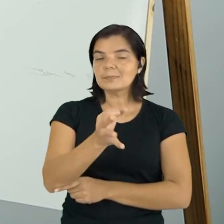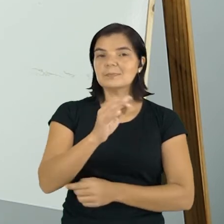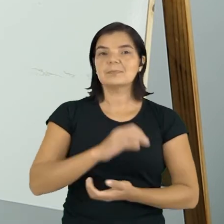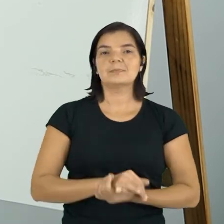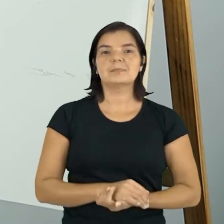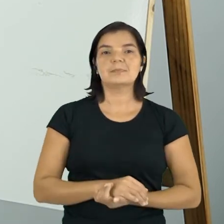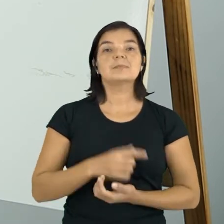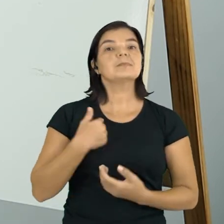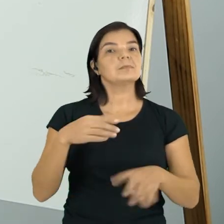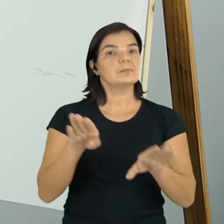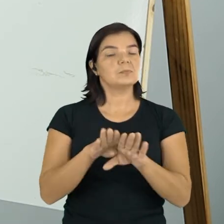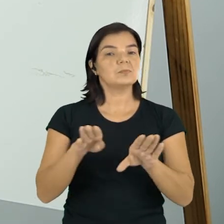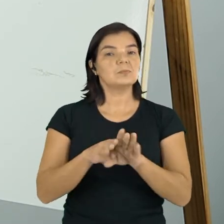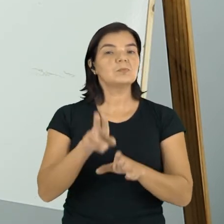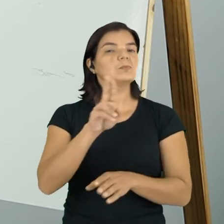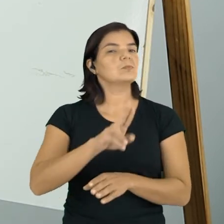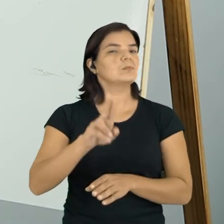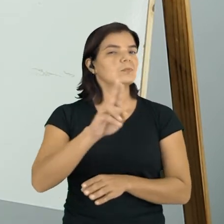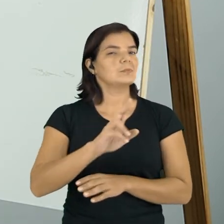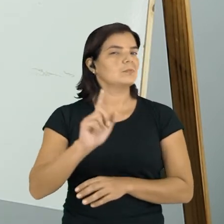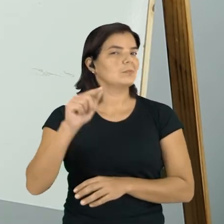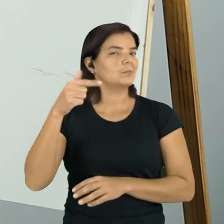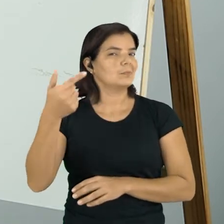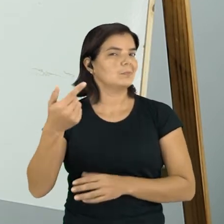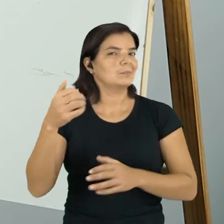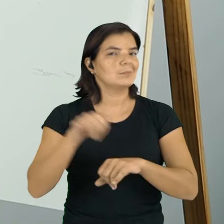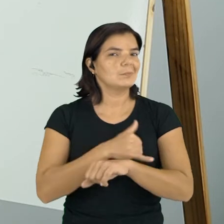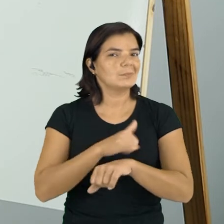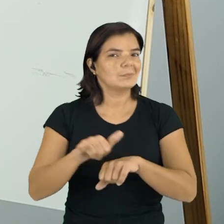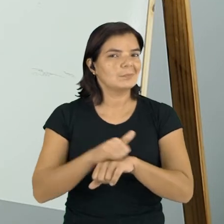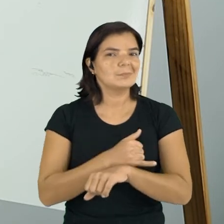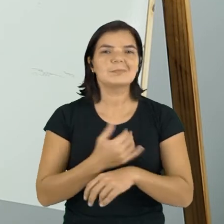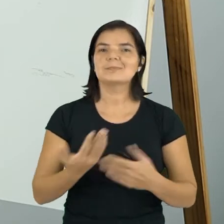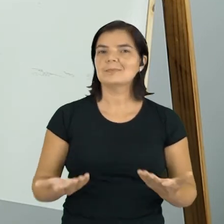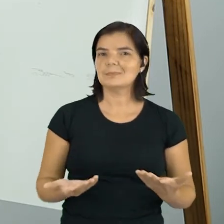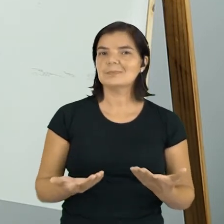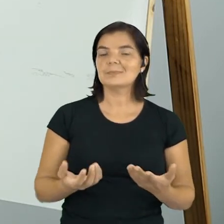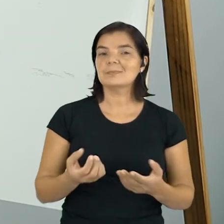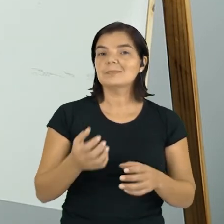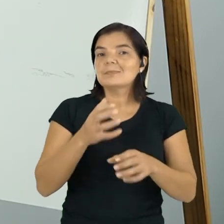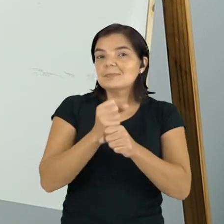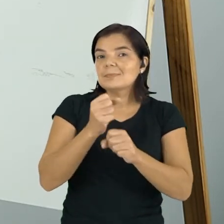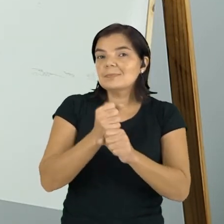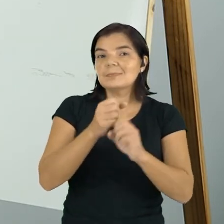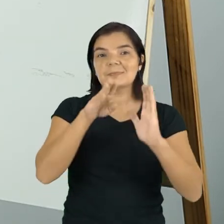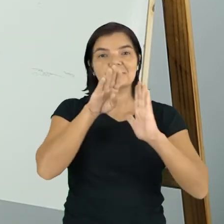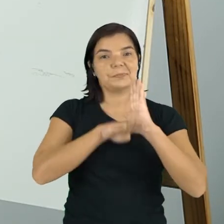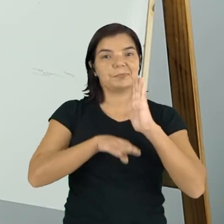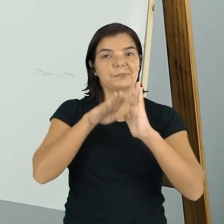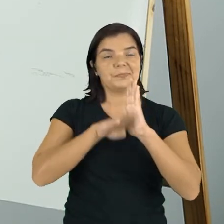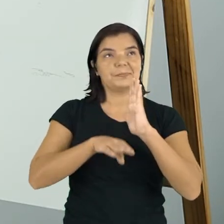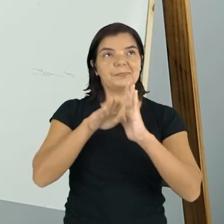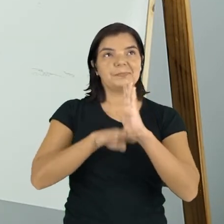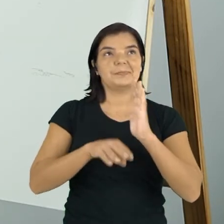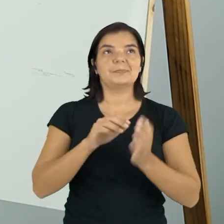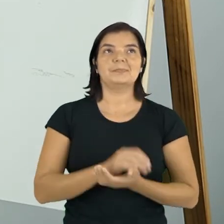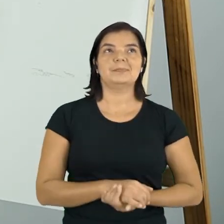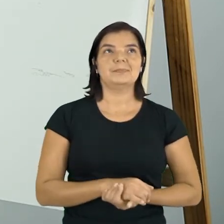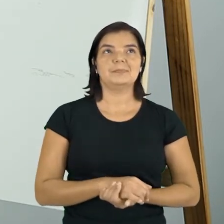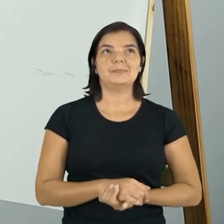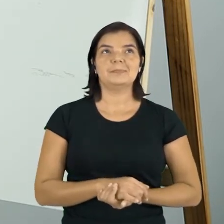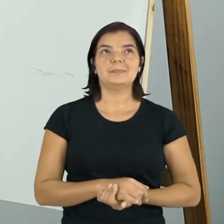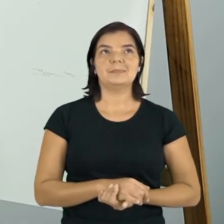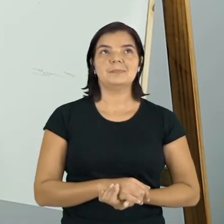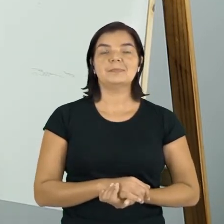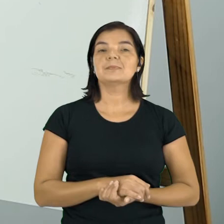certinho? Mas eu também posso usar uma outra estratégia, que é uma continha de subtração, né?